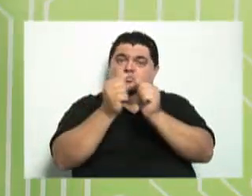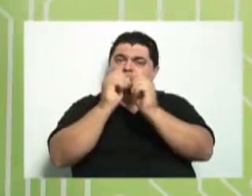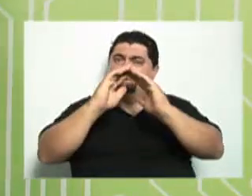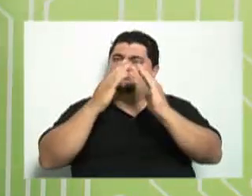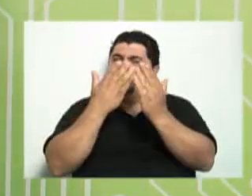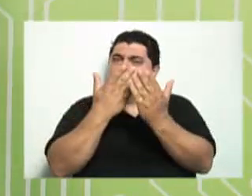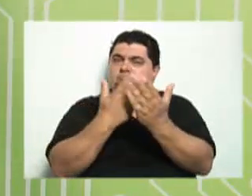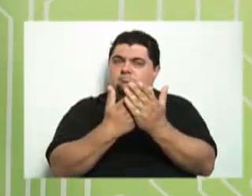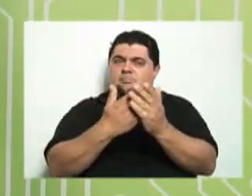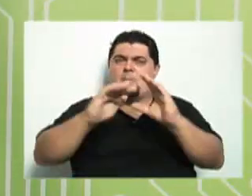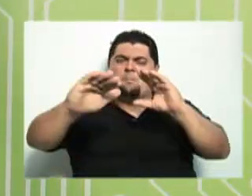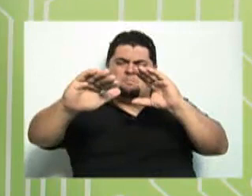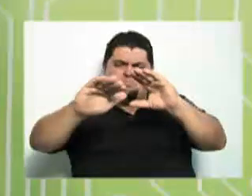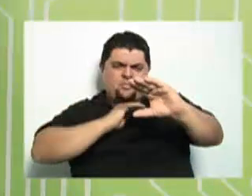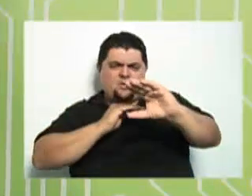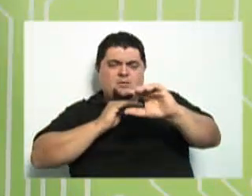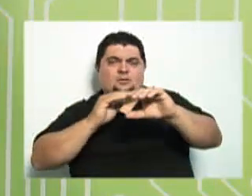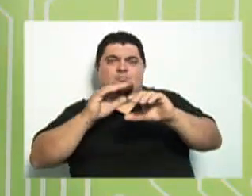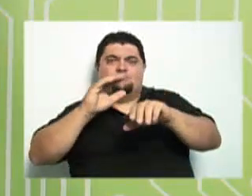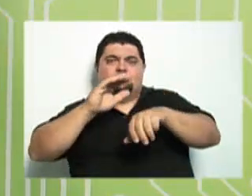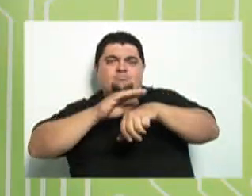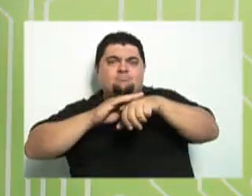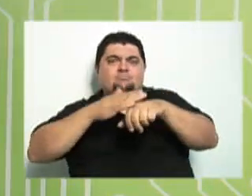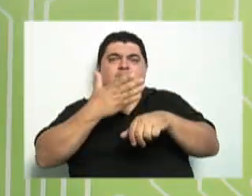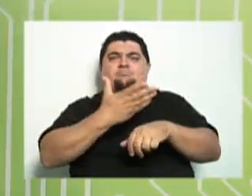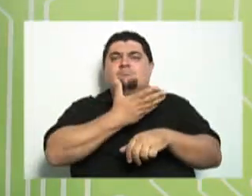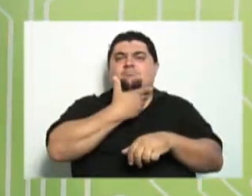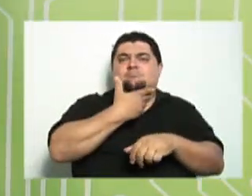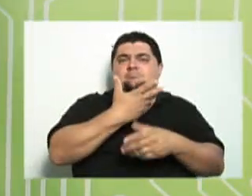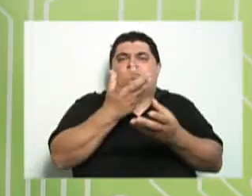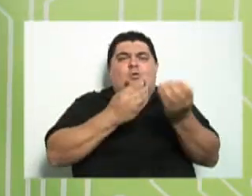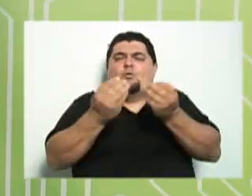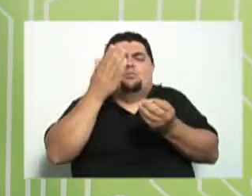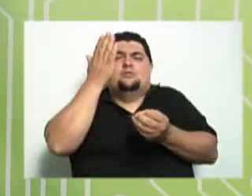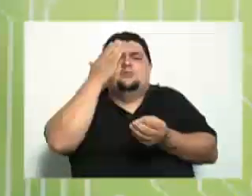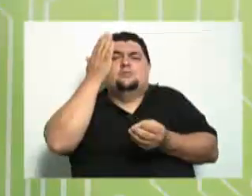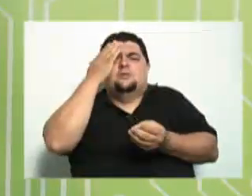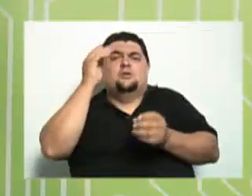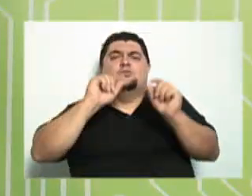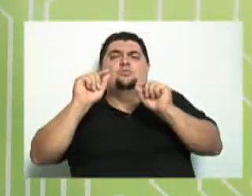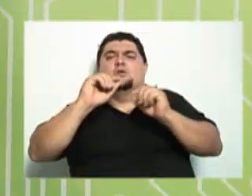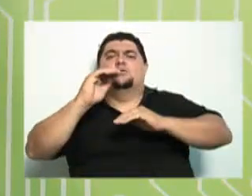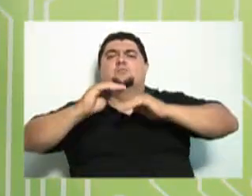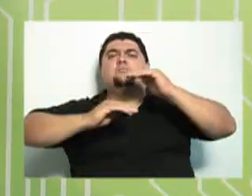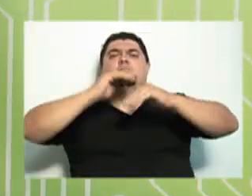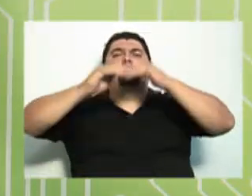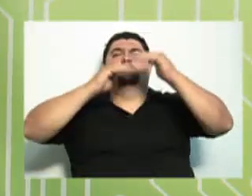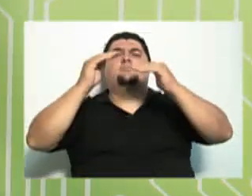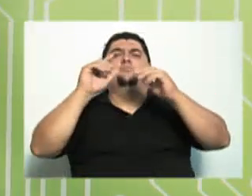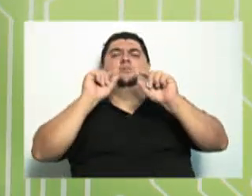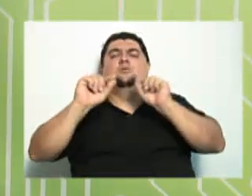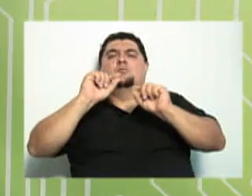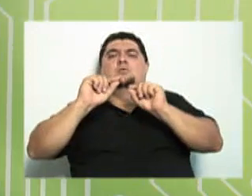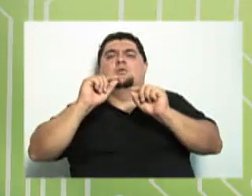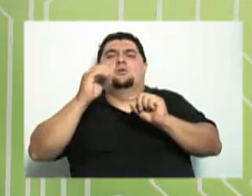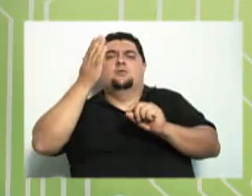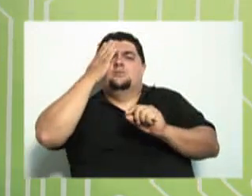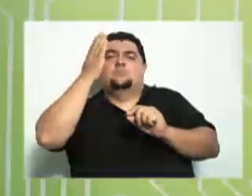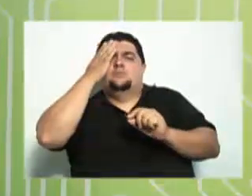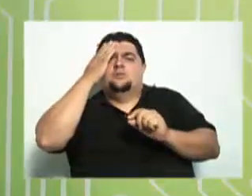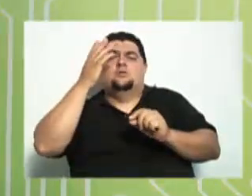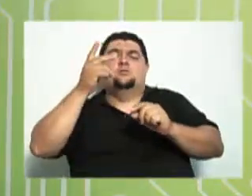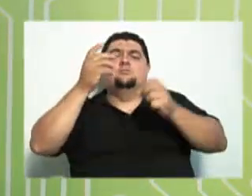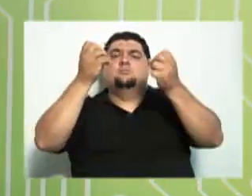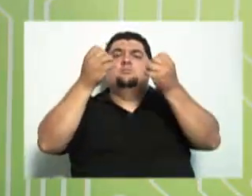escola mandasse para a gente no chat o que você entende como sendo desenvolvimento. O que você entende quando a gente